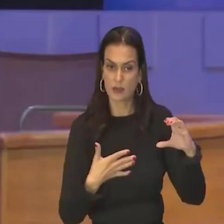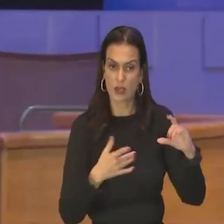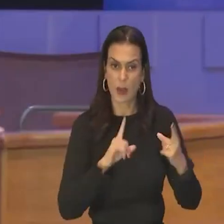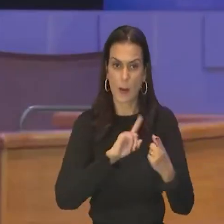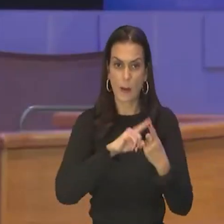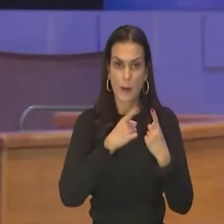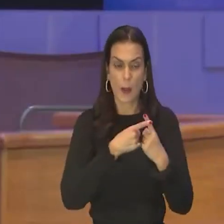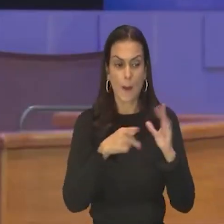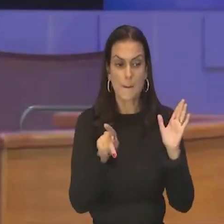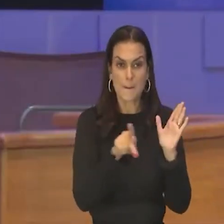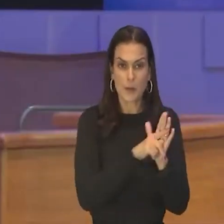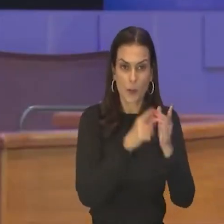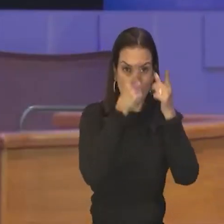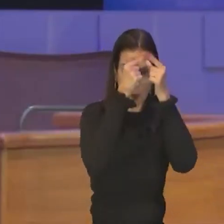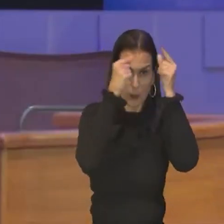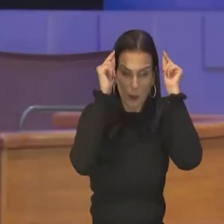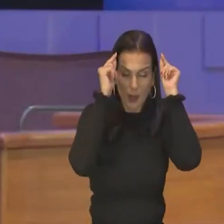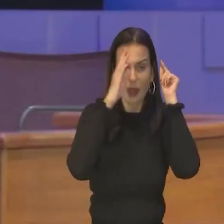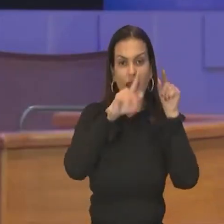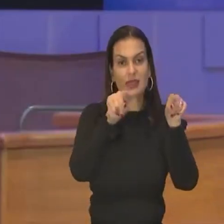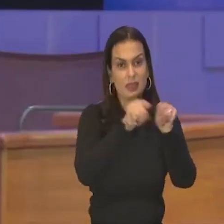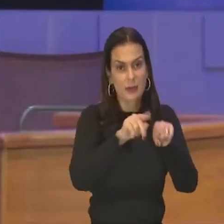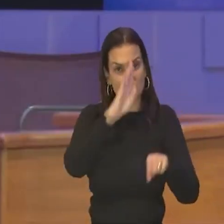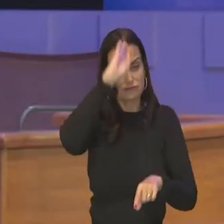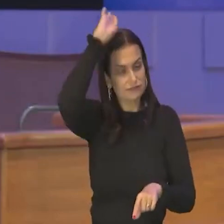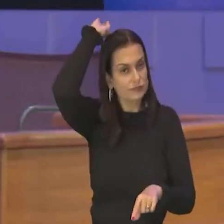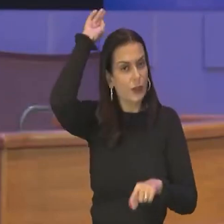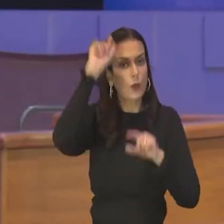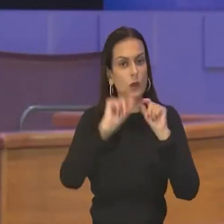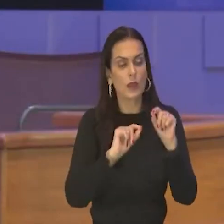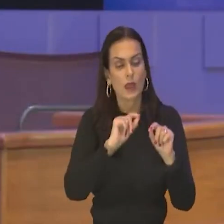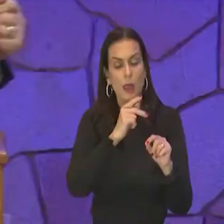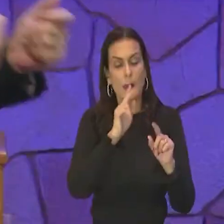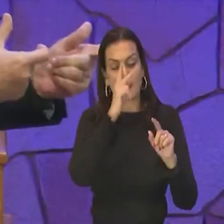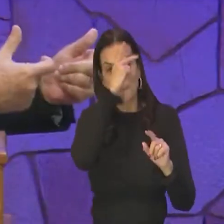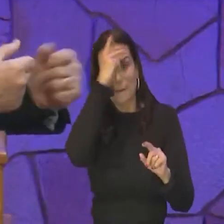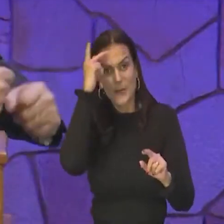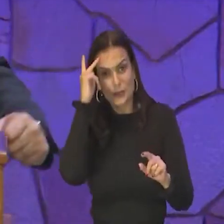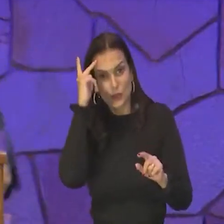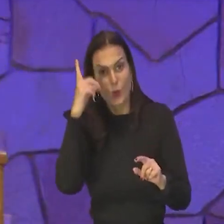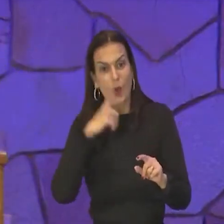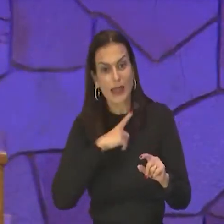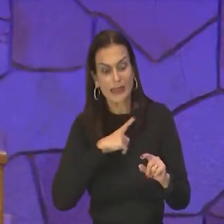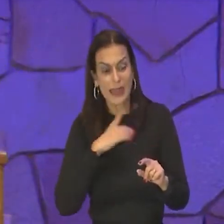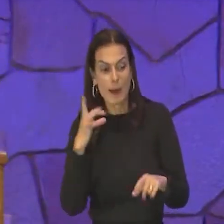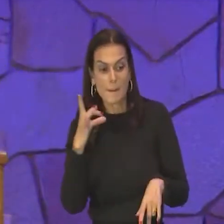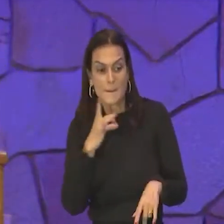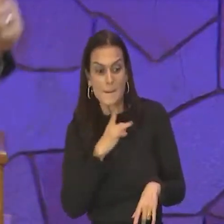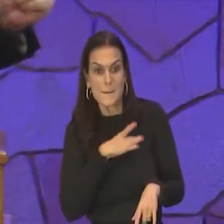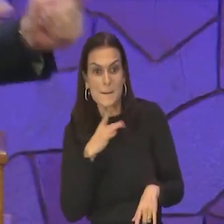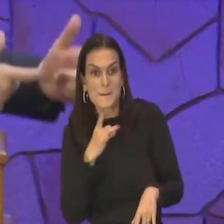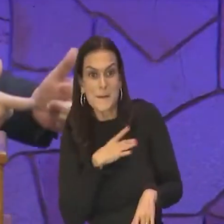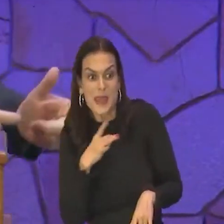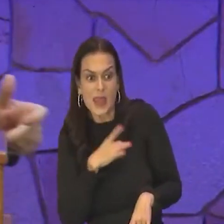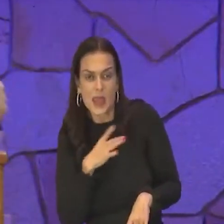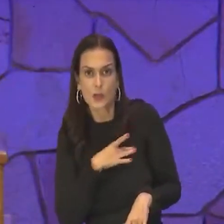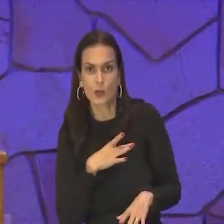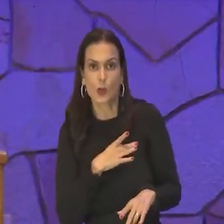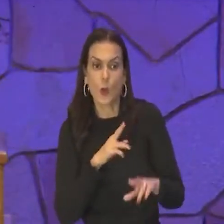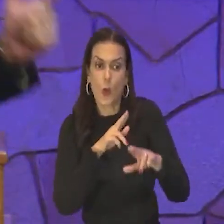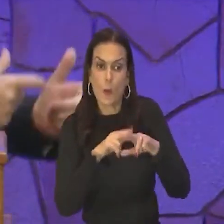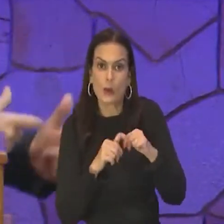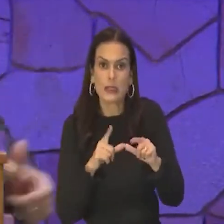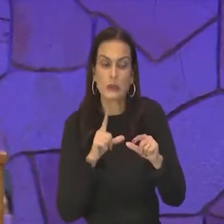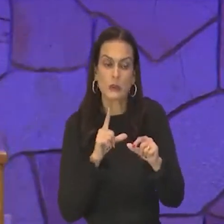só grega e romana, mas as demais que nós lemos, é que os seres humanos possuem medo da divindade, e por isso eles sacrificam,